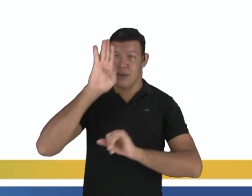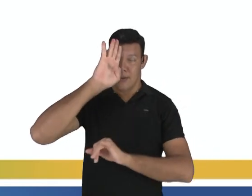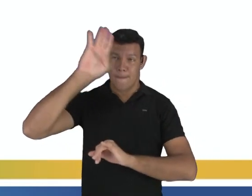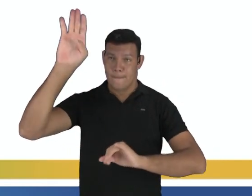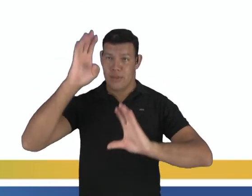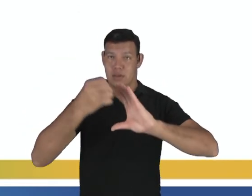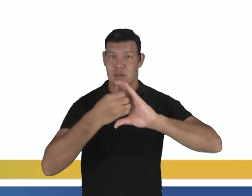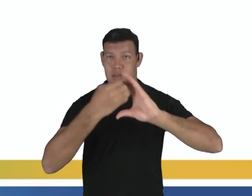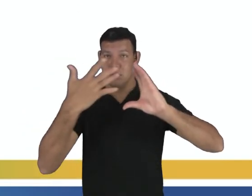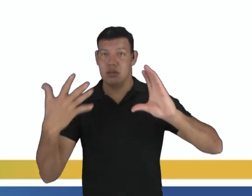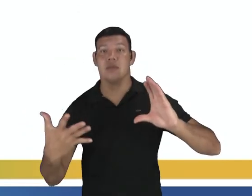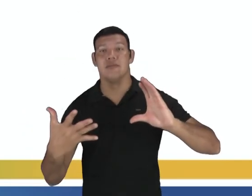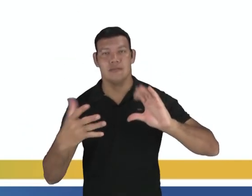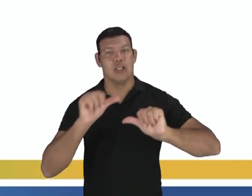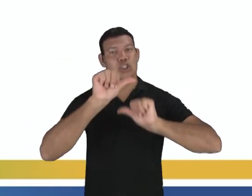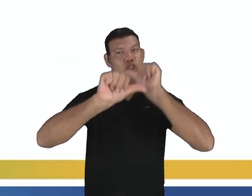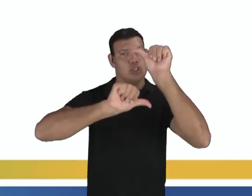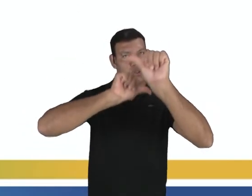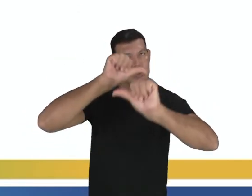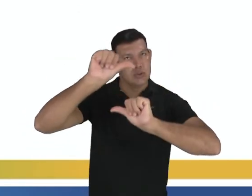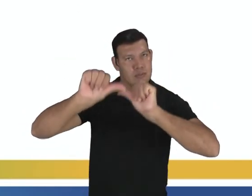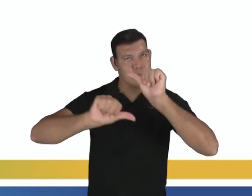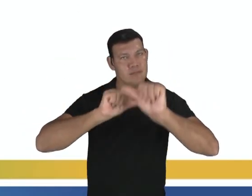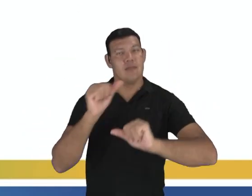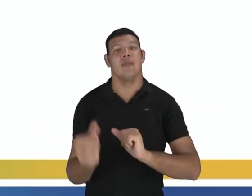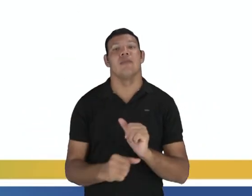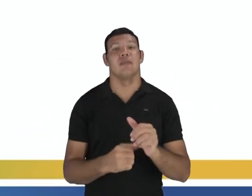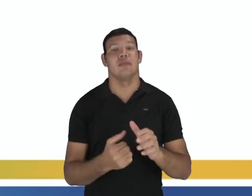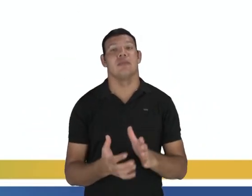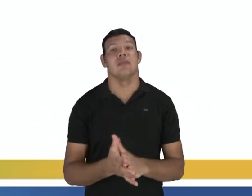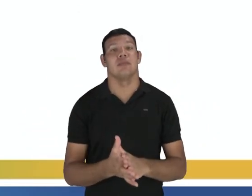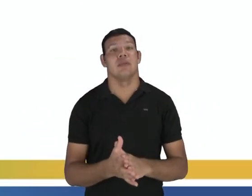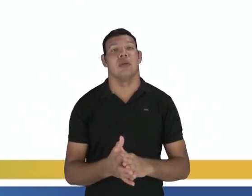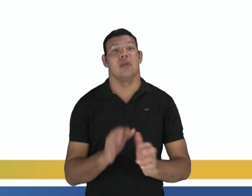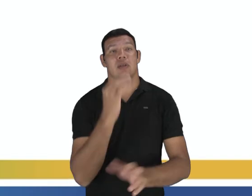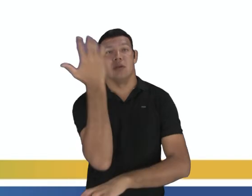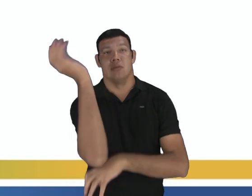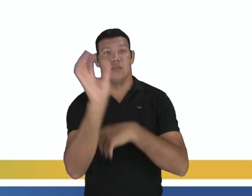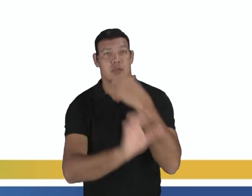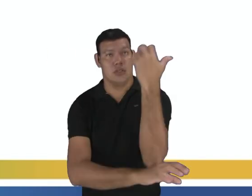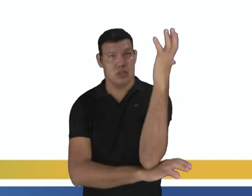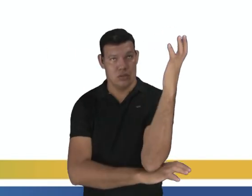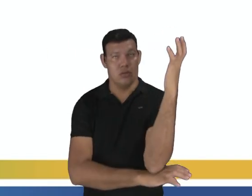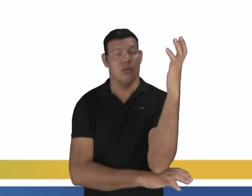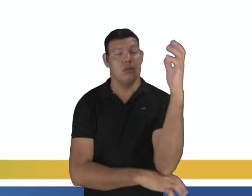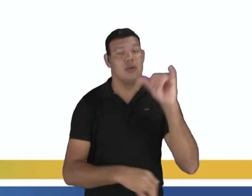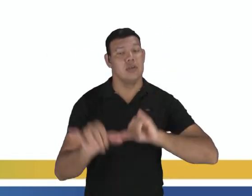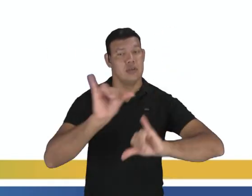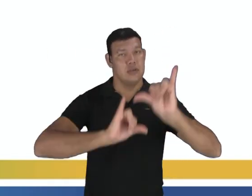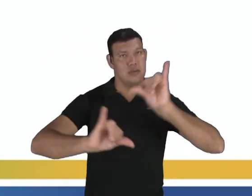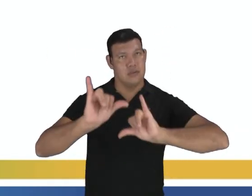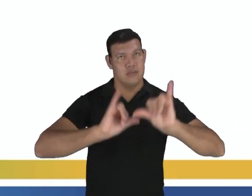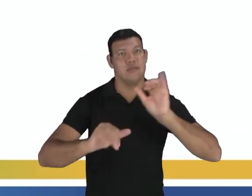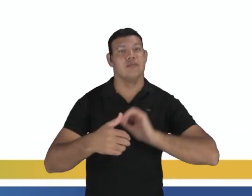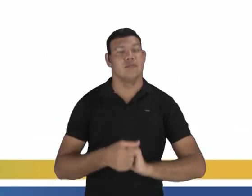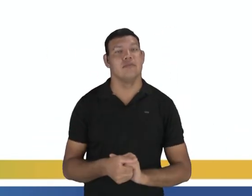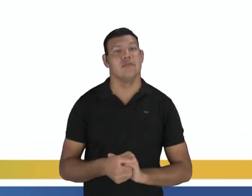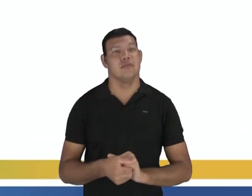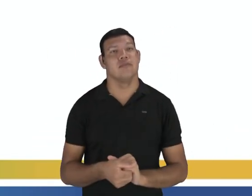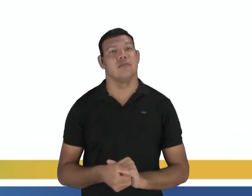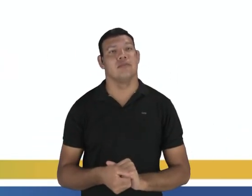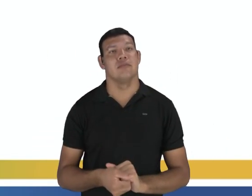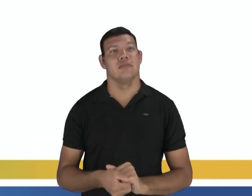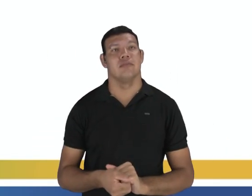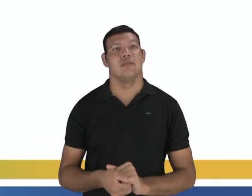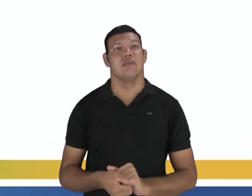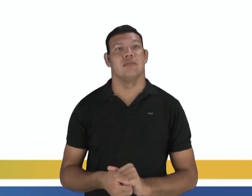principal característica é a mudança na natureza da substância, que é a composição química da matéria,